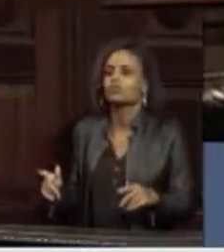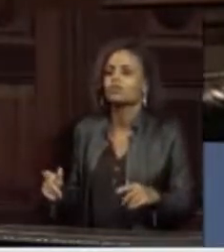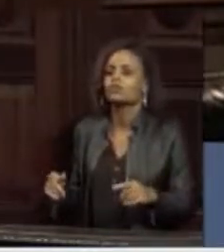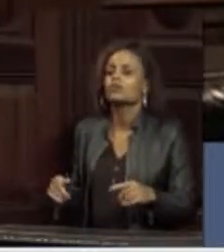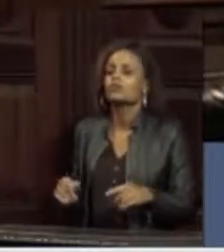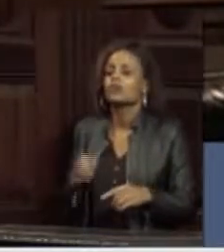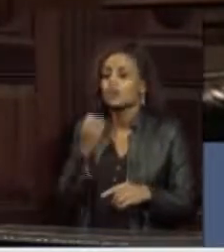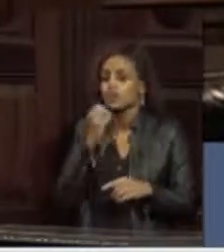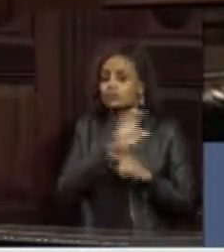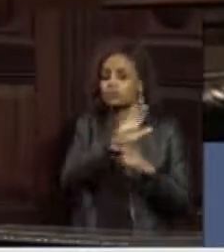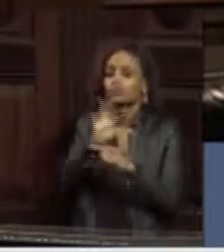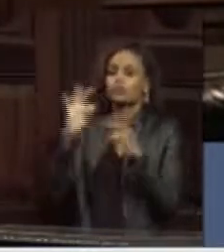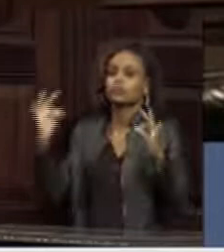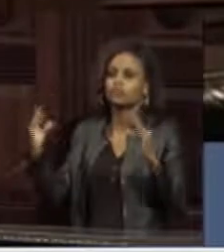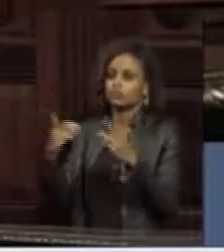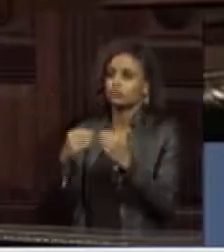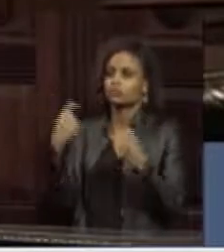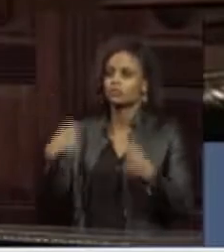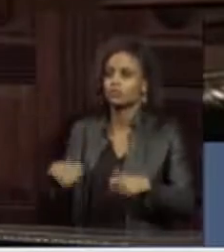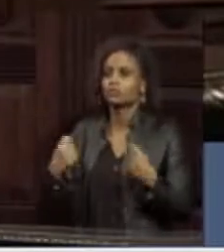Todos temos que ganhar.